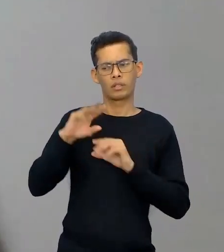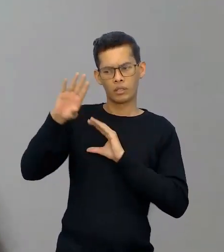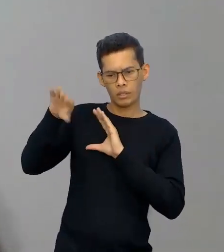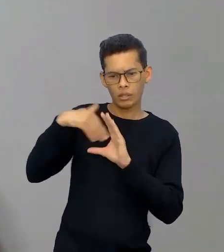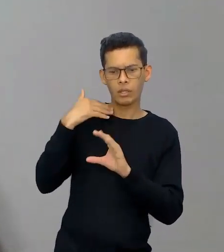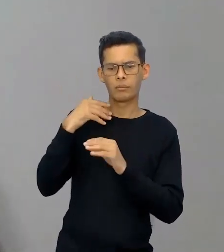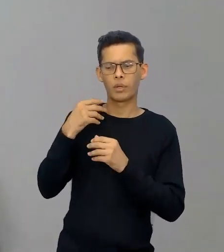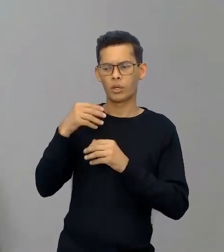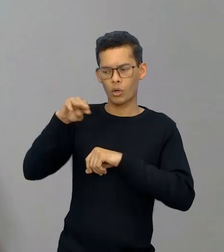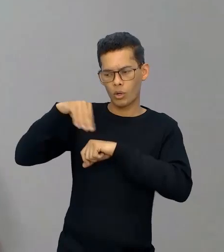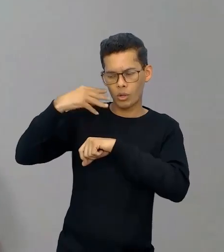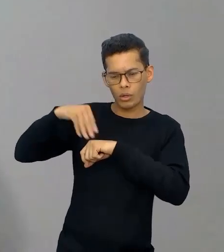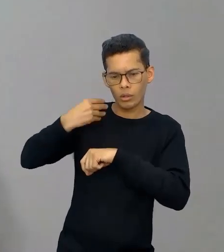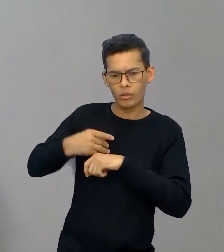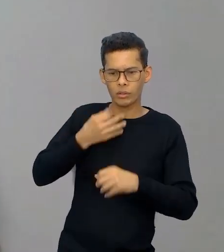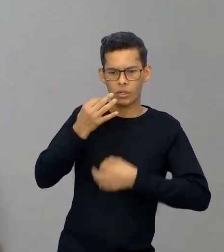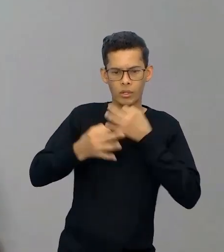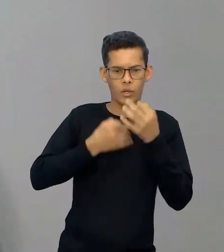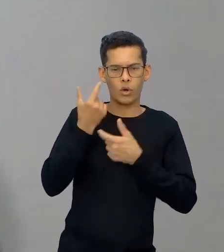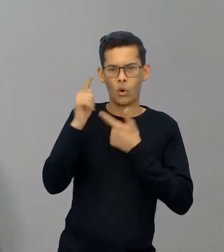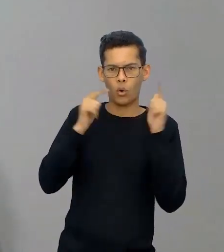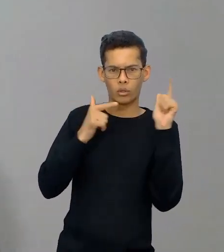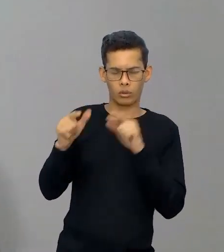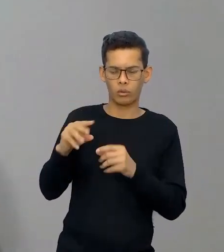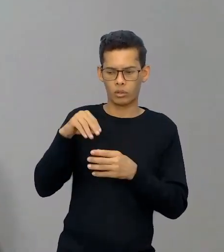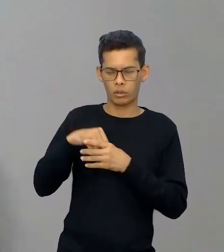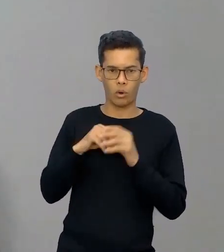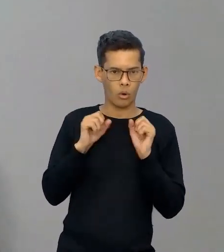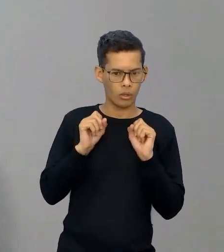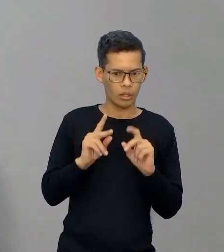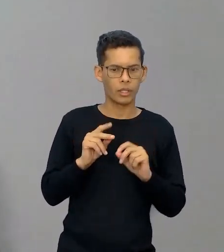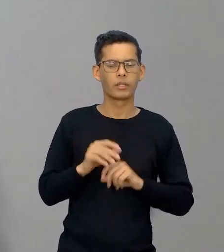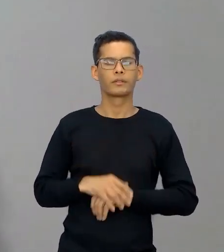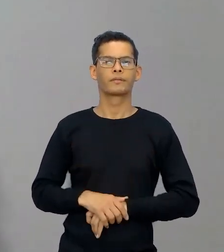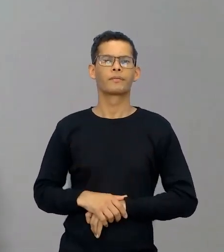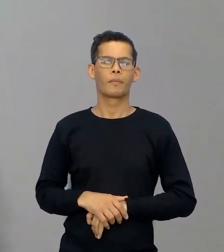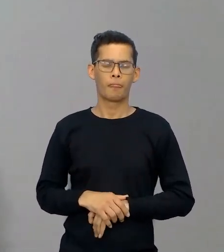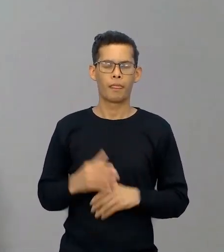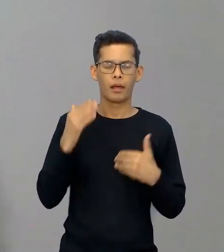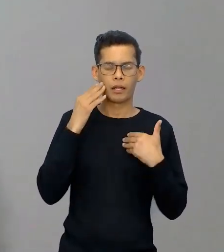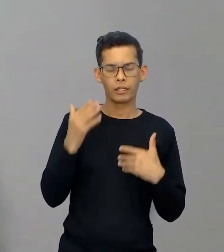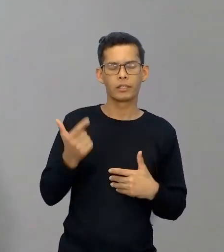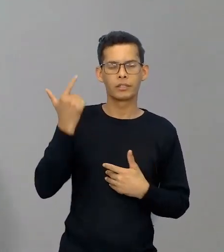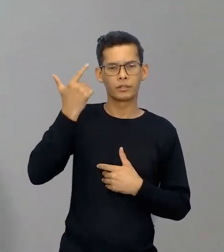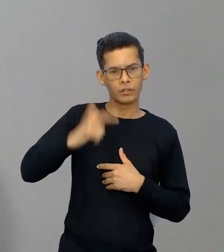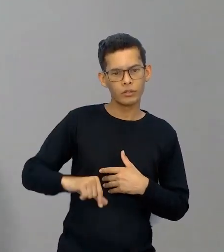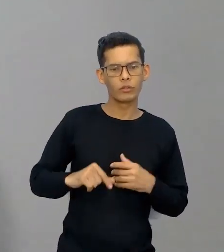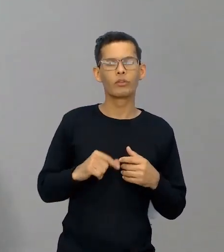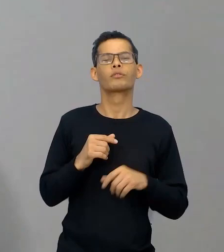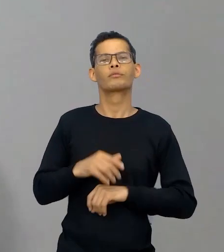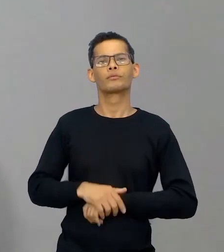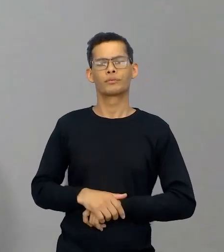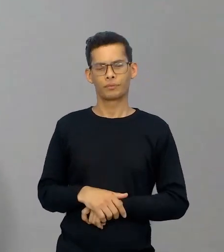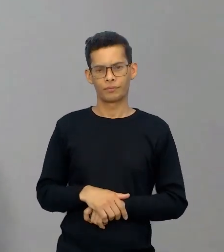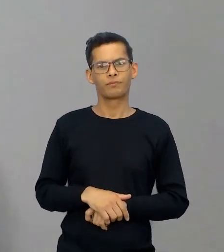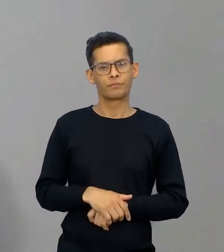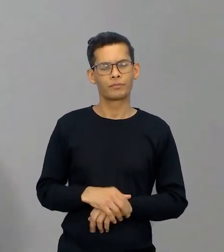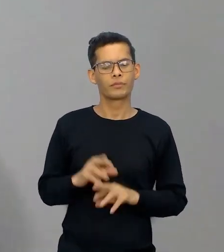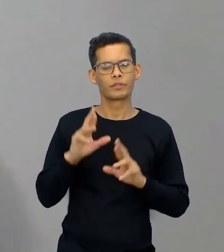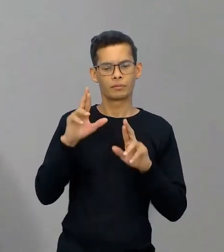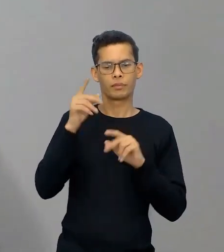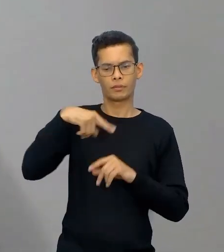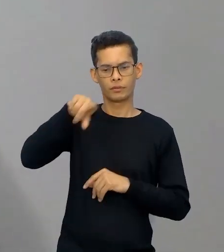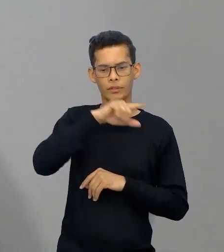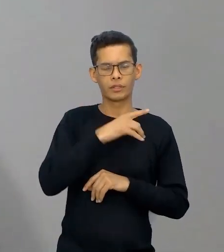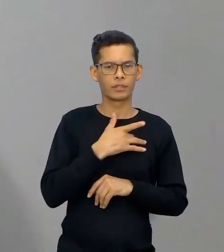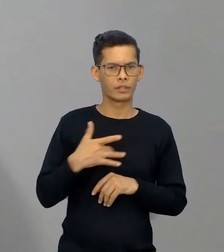outras sugestões, assim como foi dado para essa formação. Tá certo? Agradeço mais uma vez a todos e espero